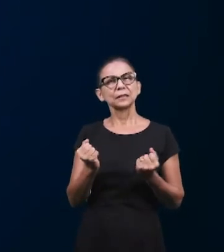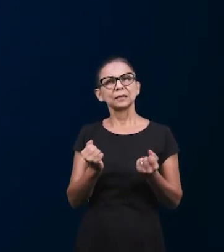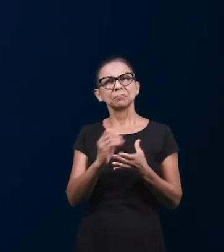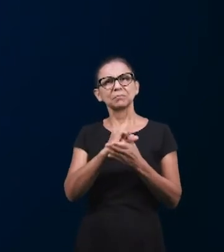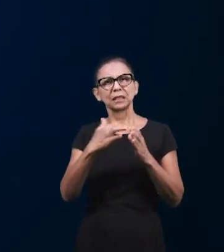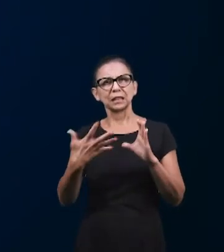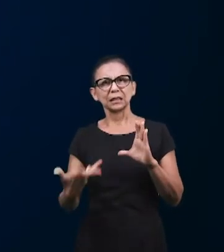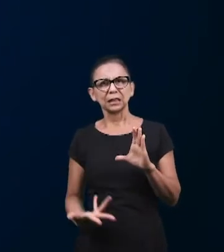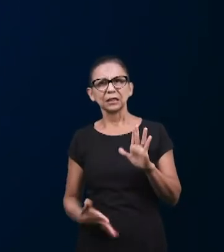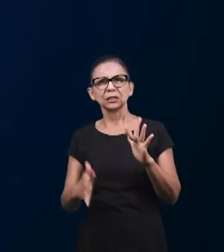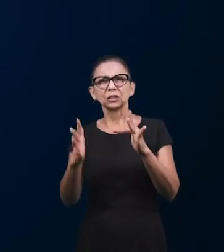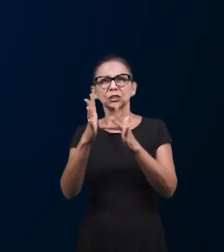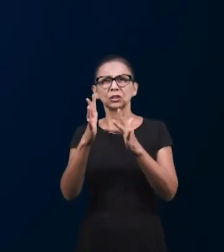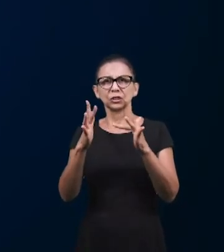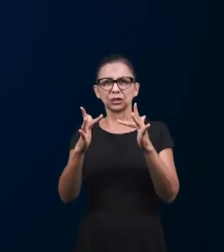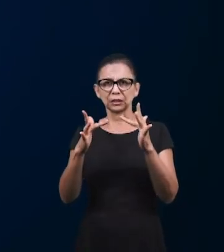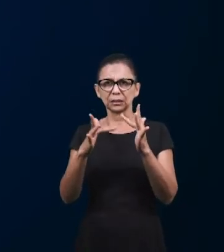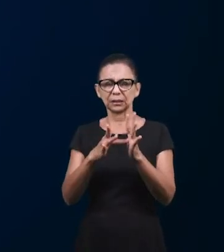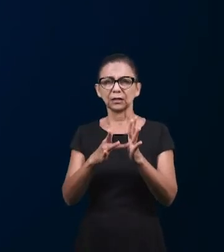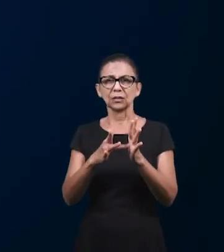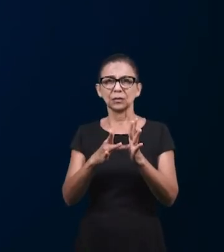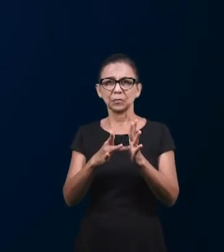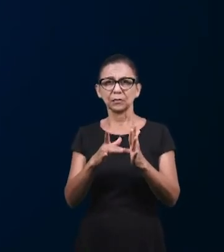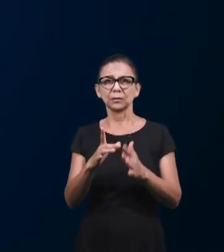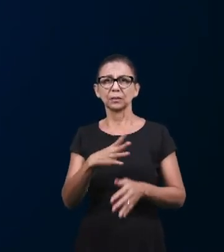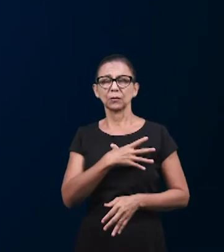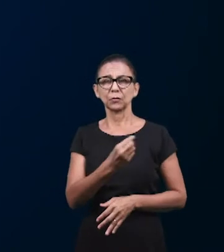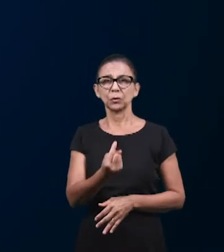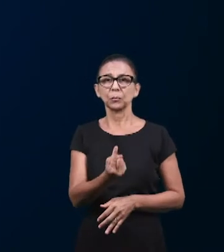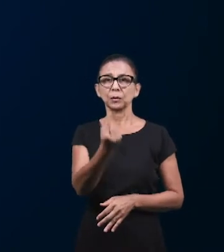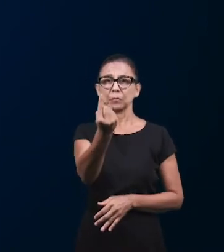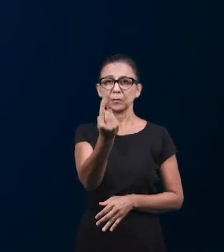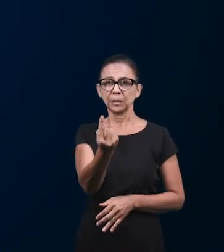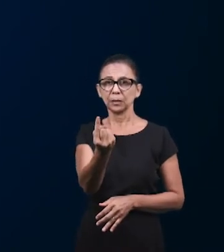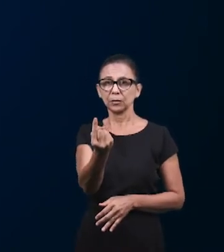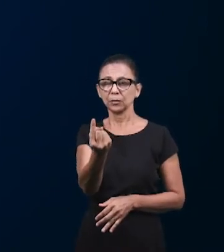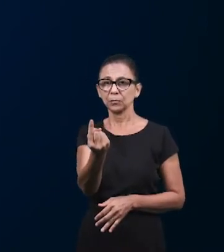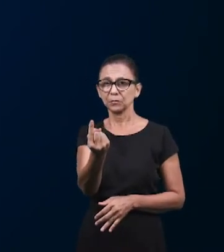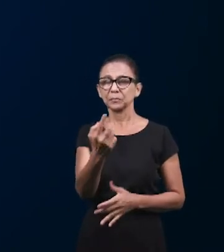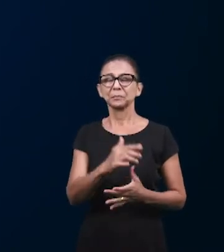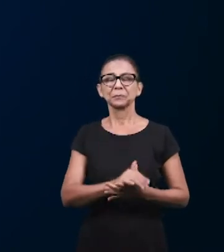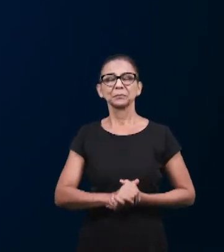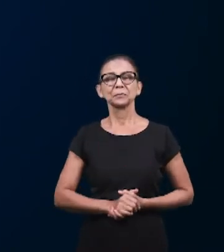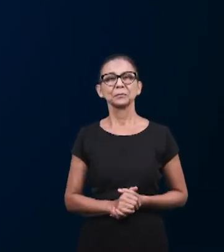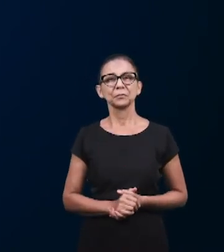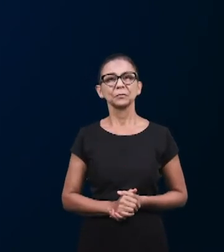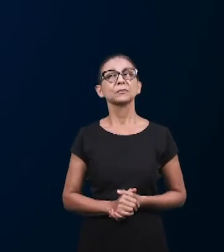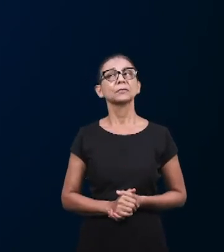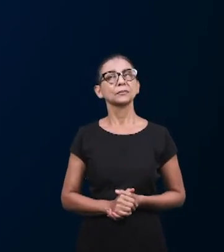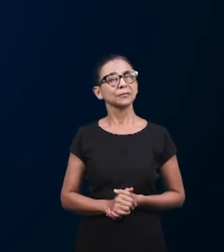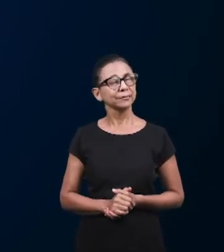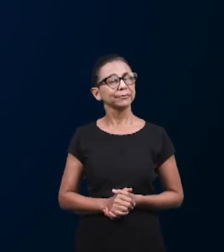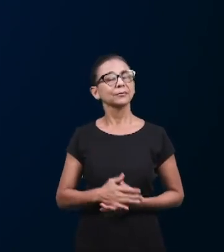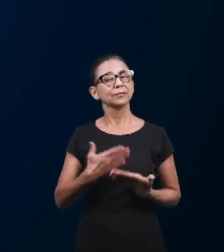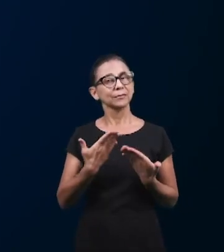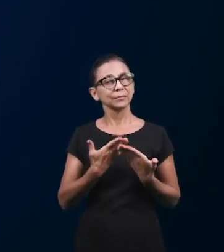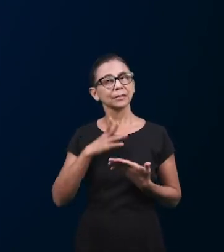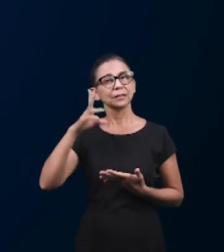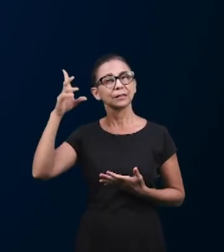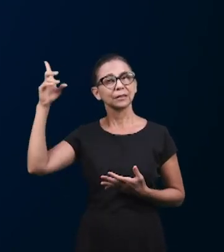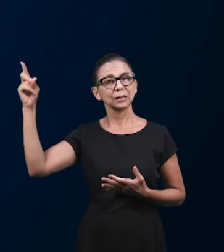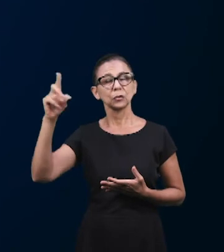ele seja o primogênito entre muitos irmãos. Então também Deus, quando nos elegeu, ele nos